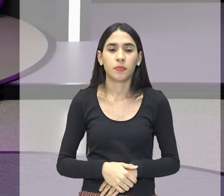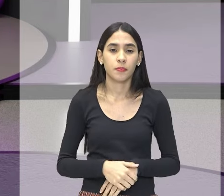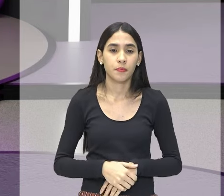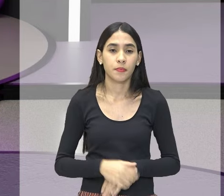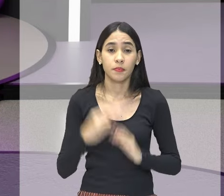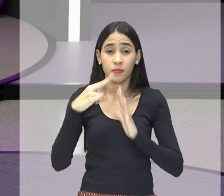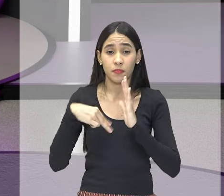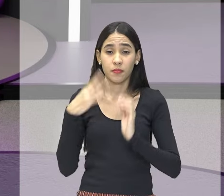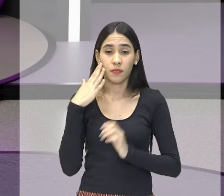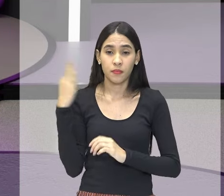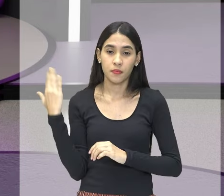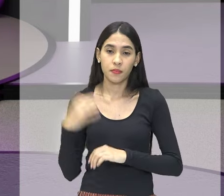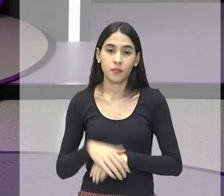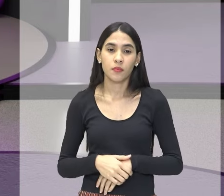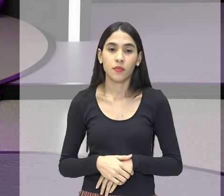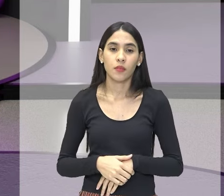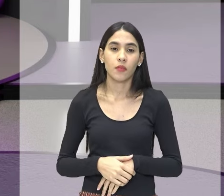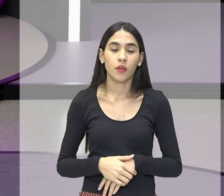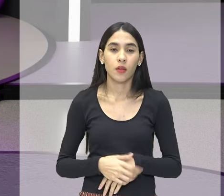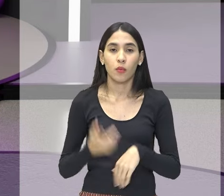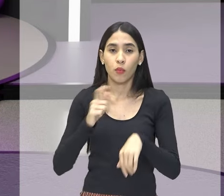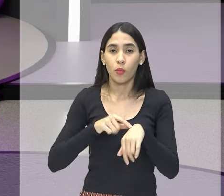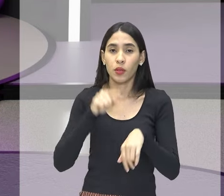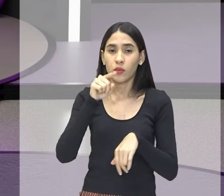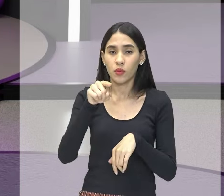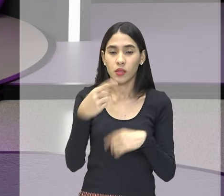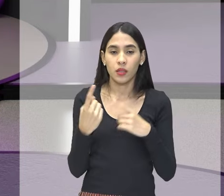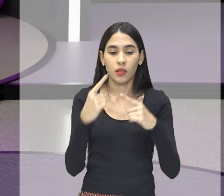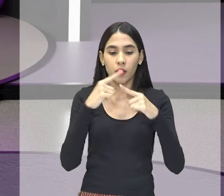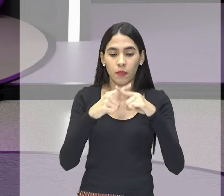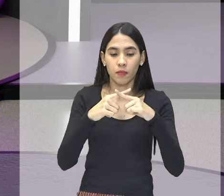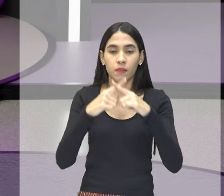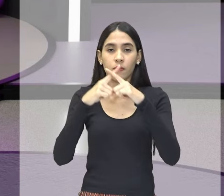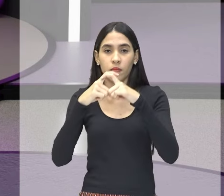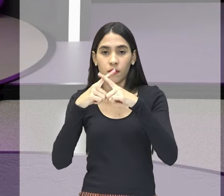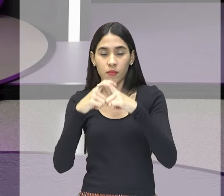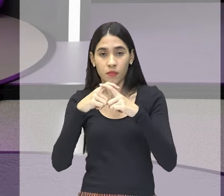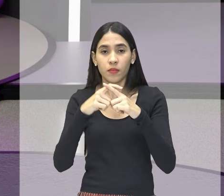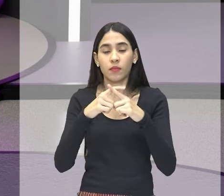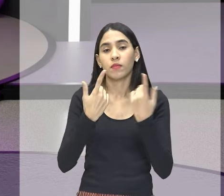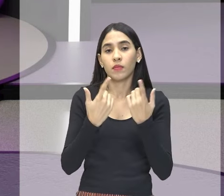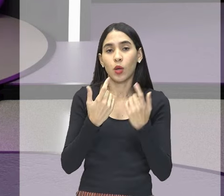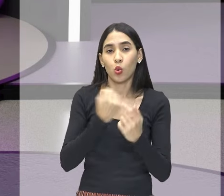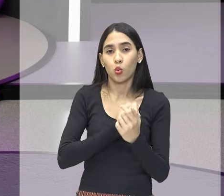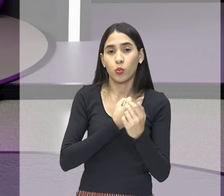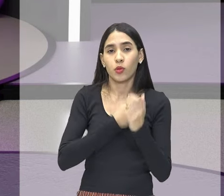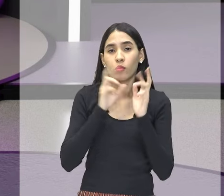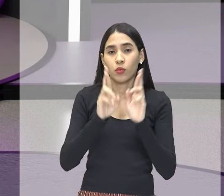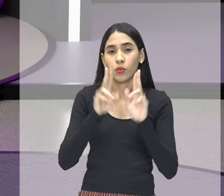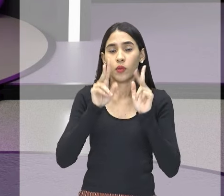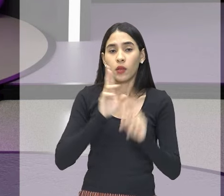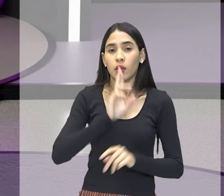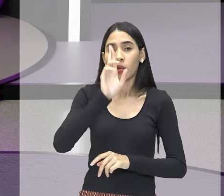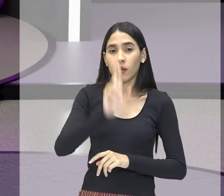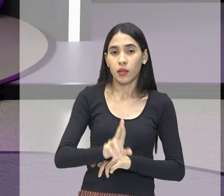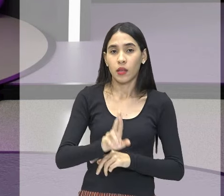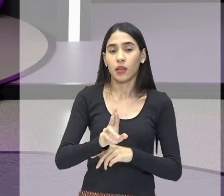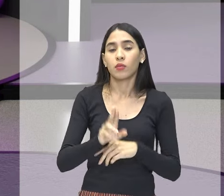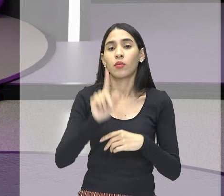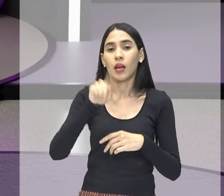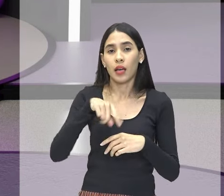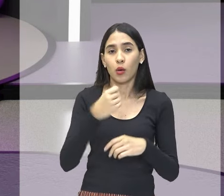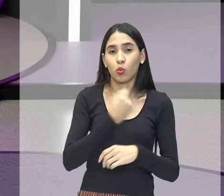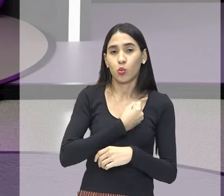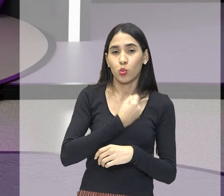leitura. Ao multiplicar monômios com variáveis diferentes, o resultado deve ser um monômio